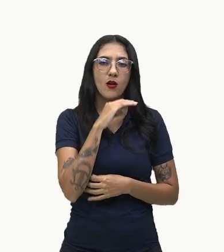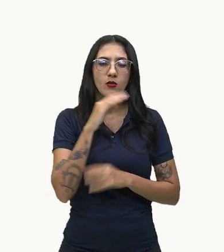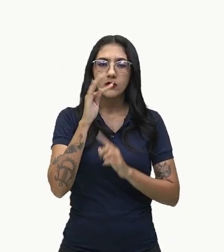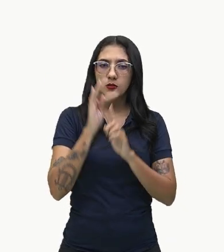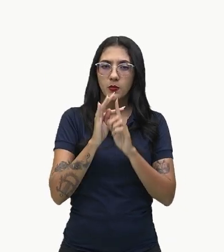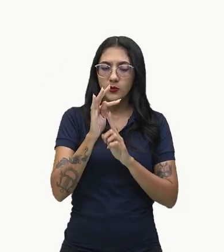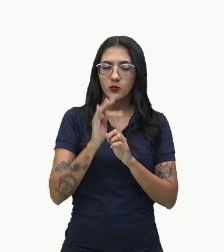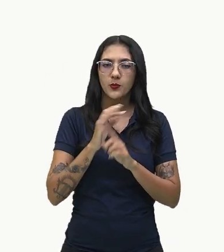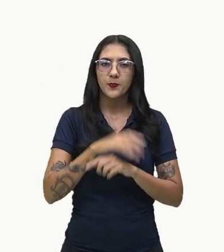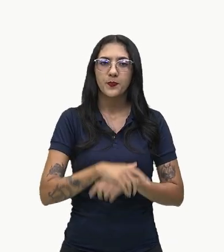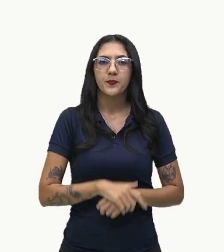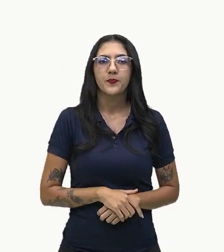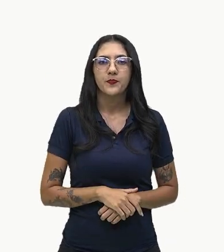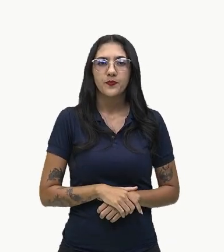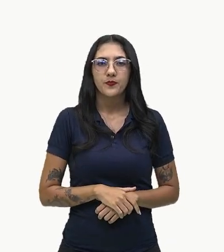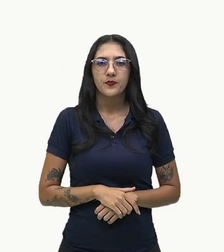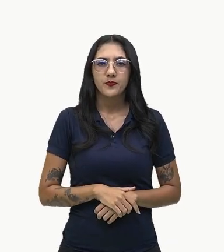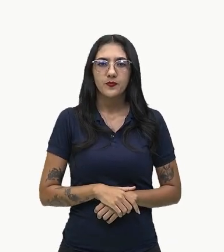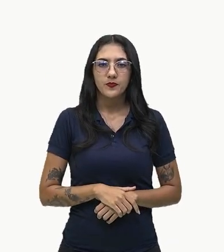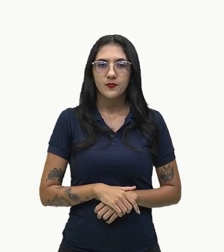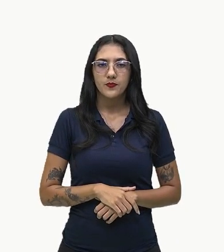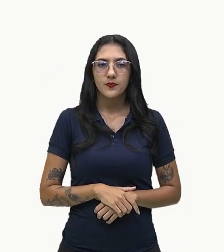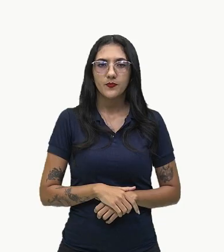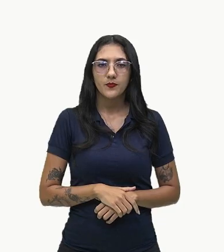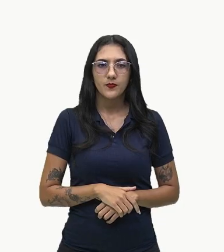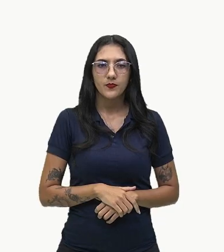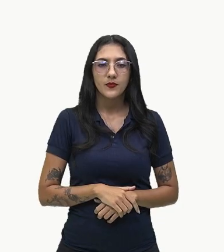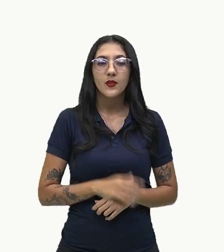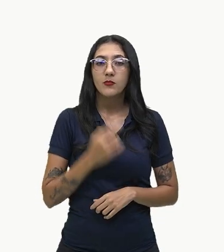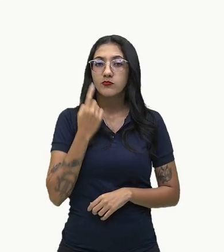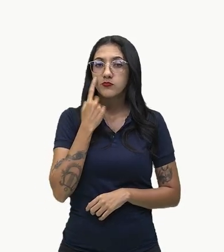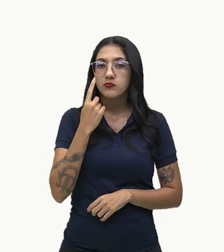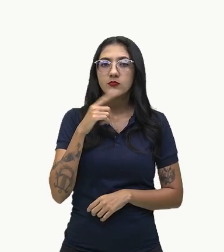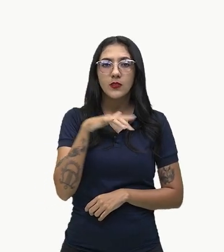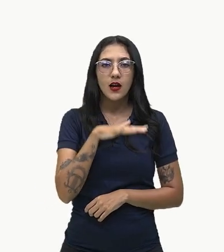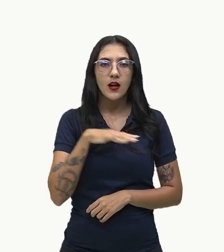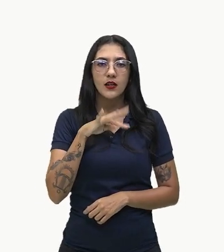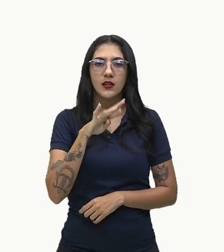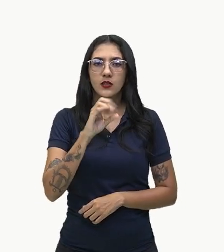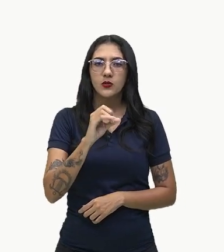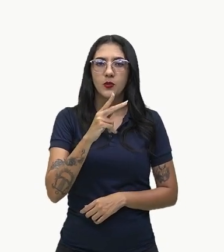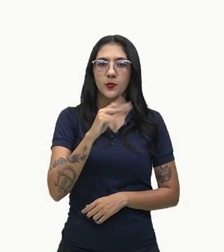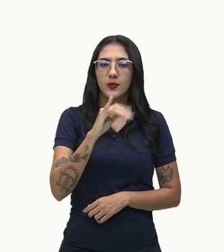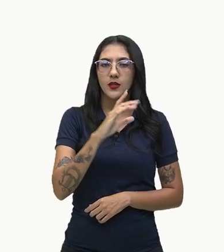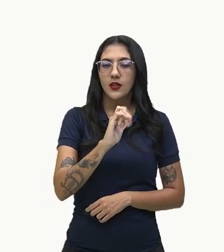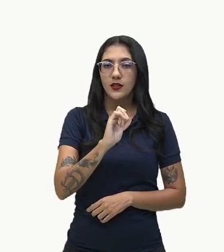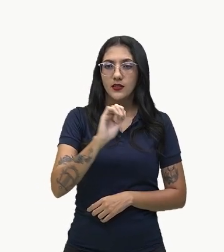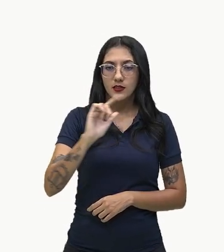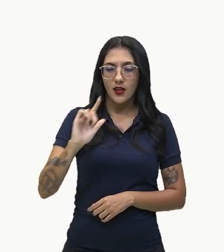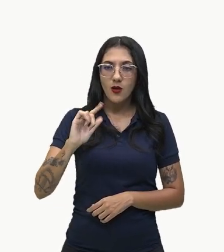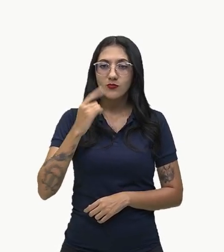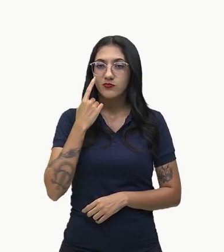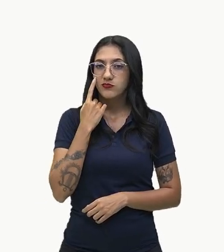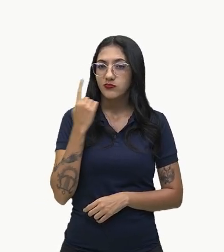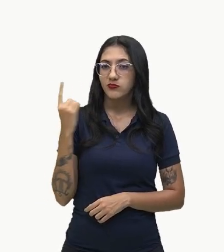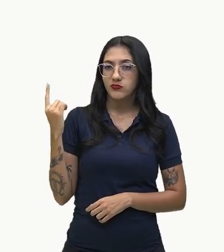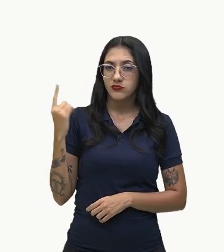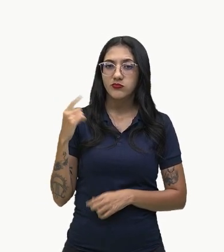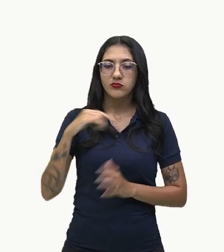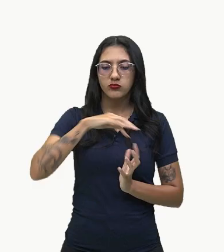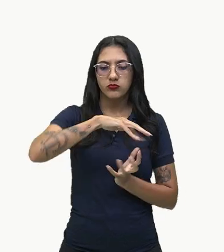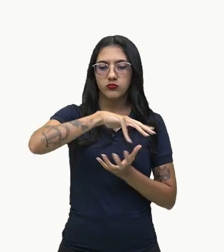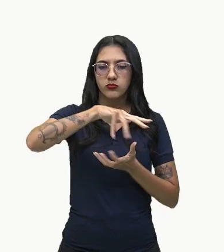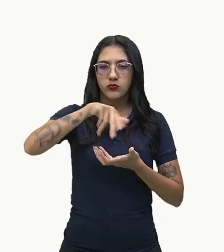recebidos do Sol. Então, nós temos a zona tropical, né? E nós temos essa faixa vermelha que